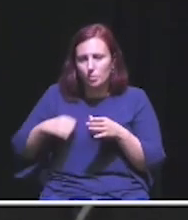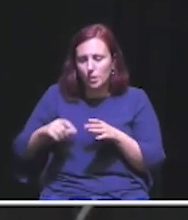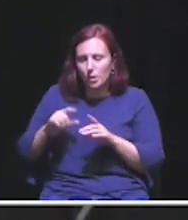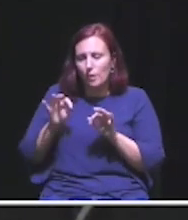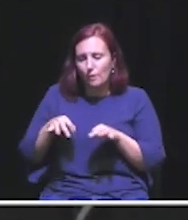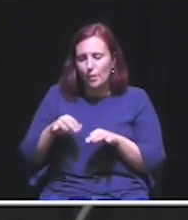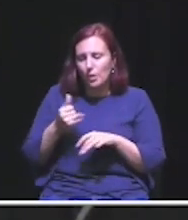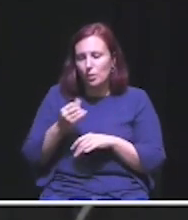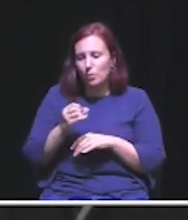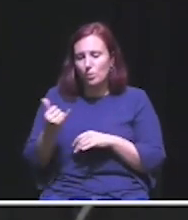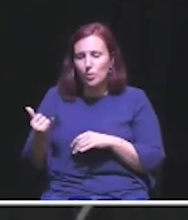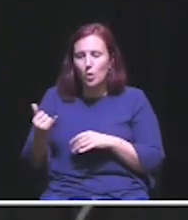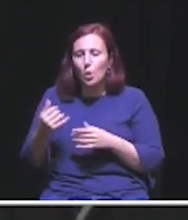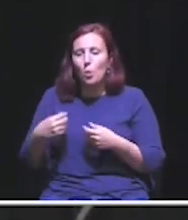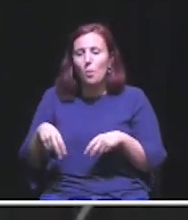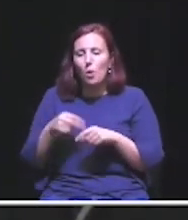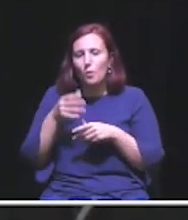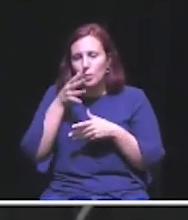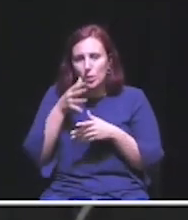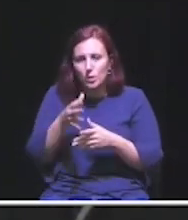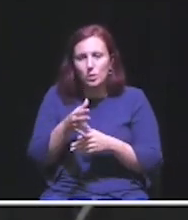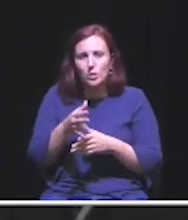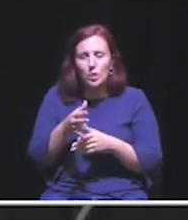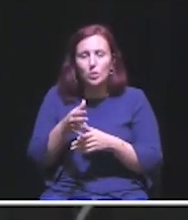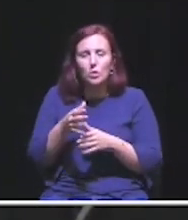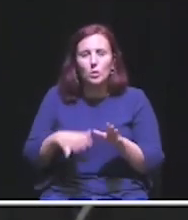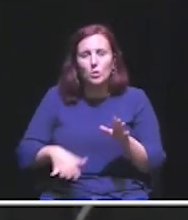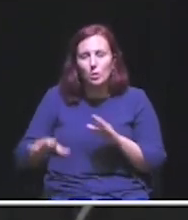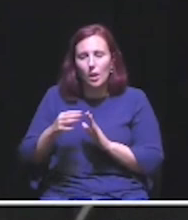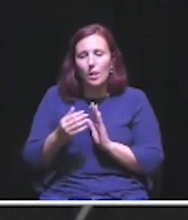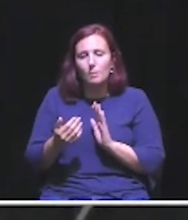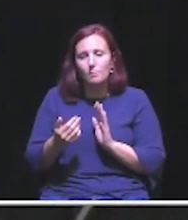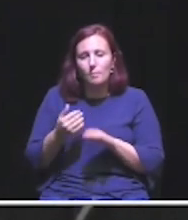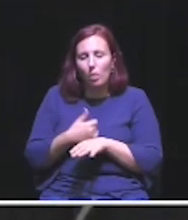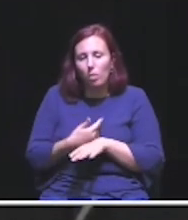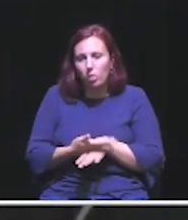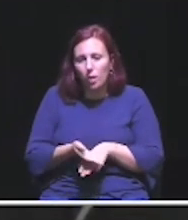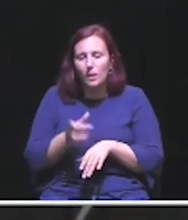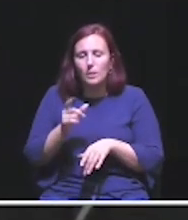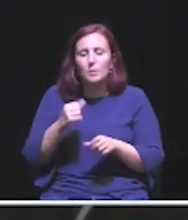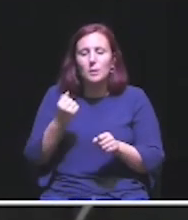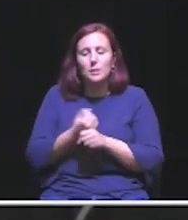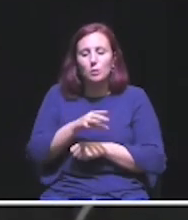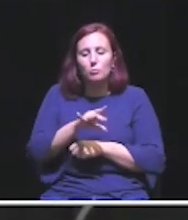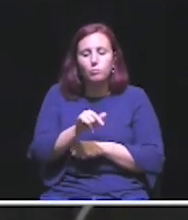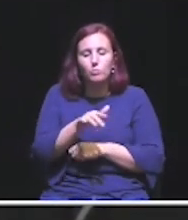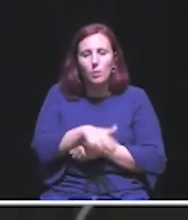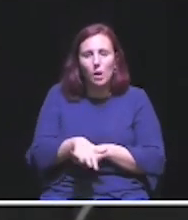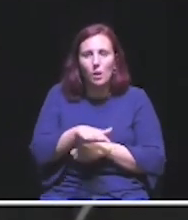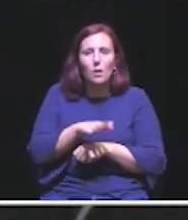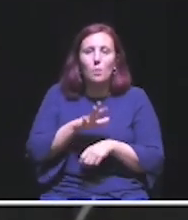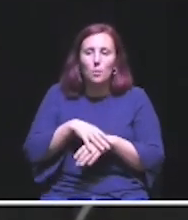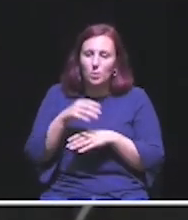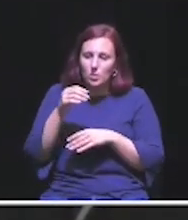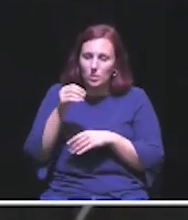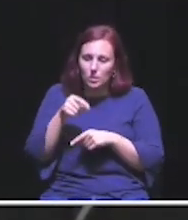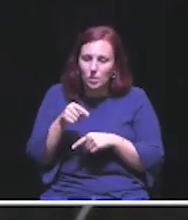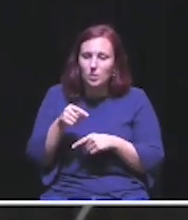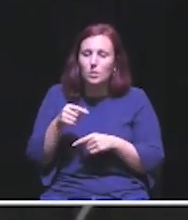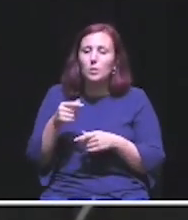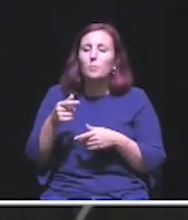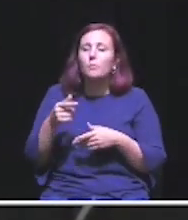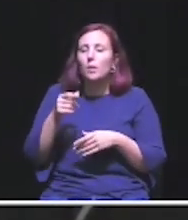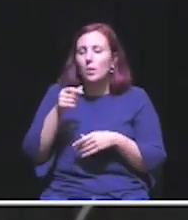e tarda a construção de uma nova Estratégia Nacional. E são também essenciais as ações a nível local. E por isso saudamos esta recomendação trazida